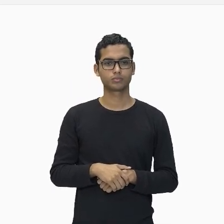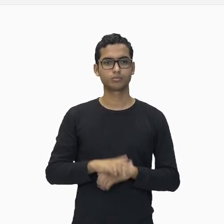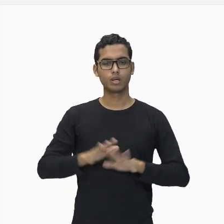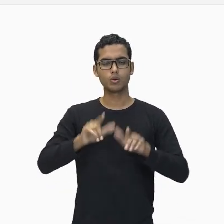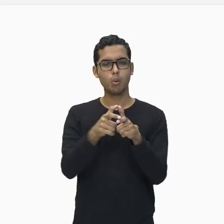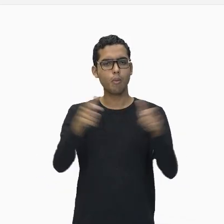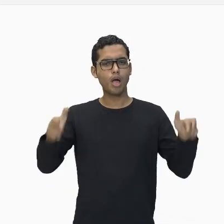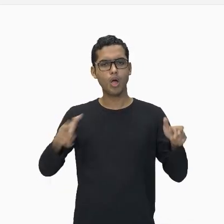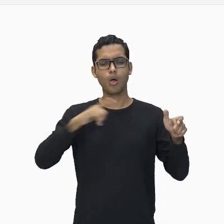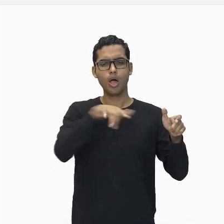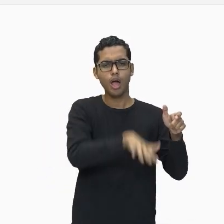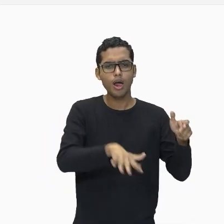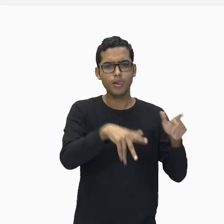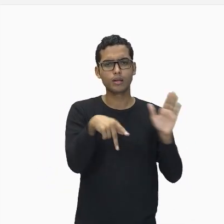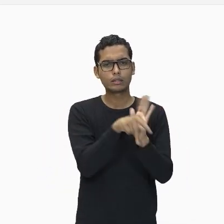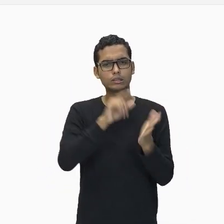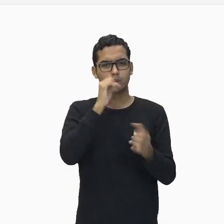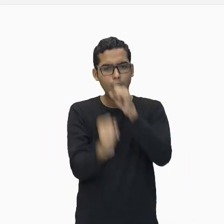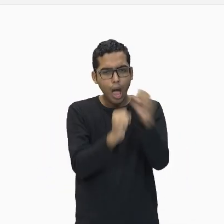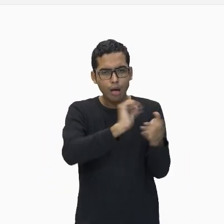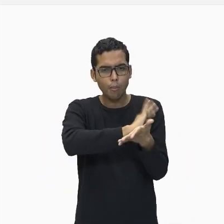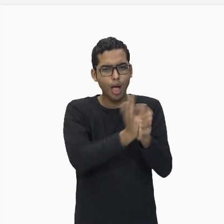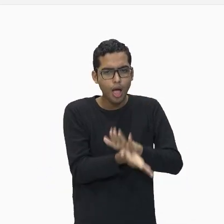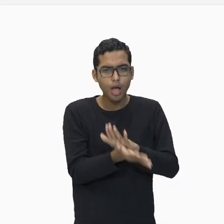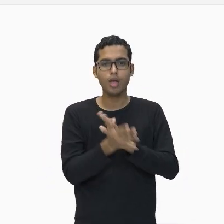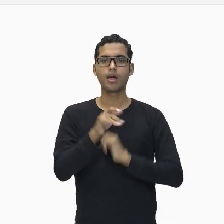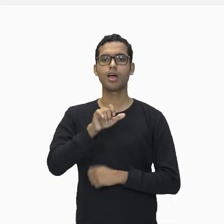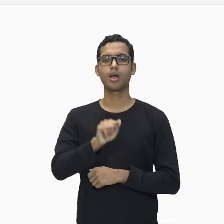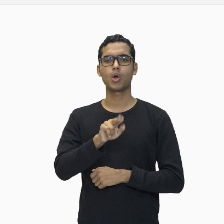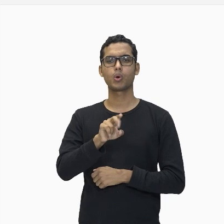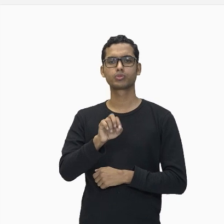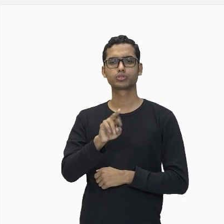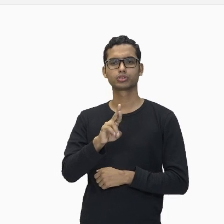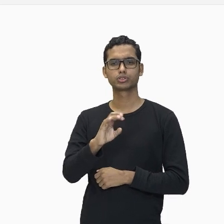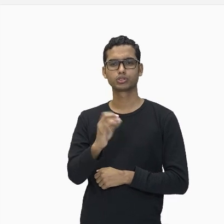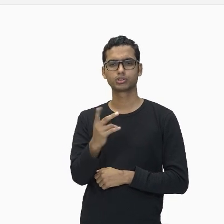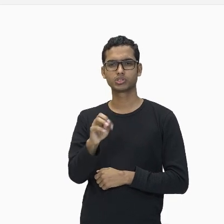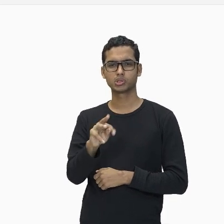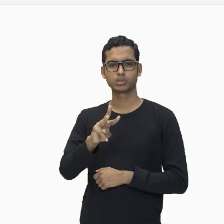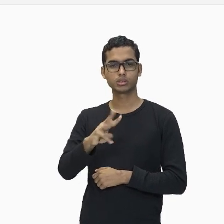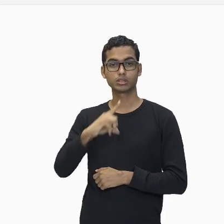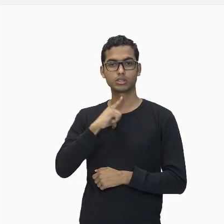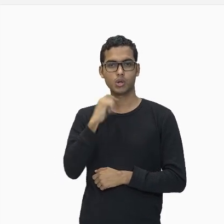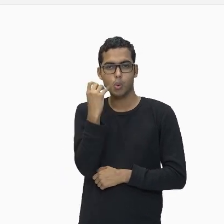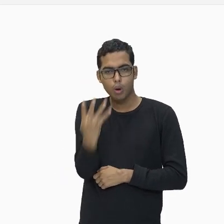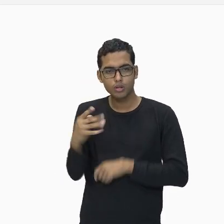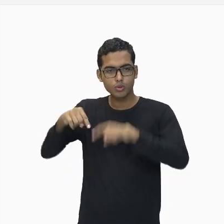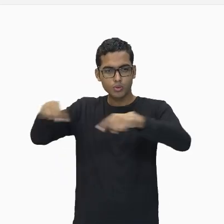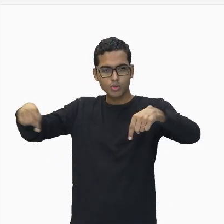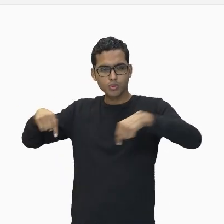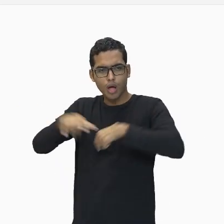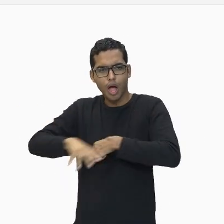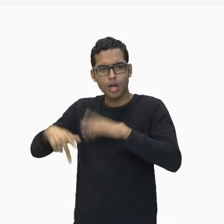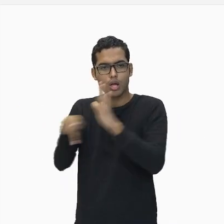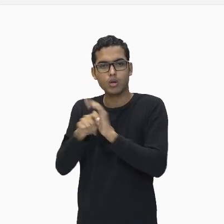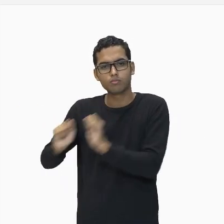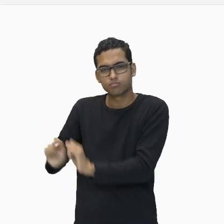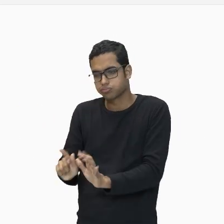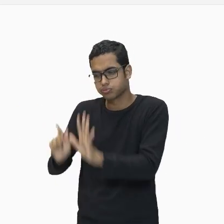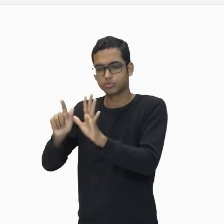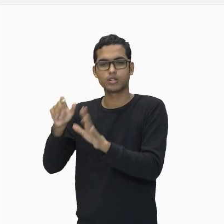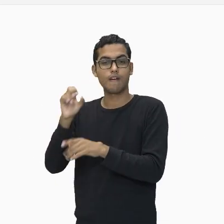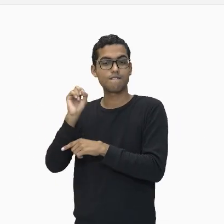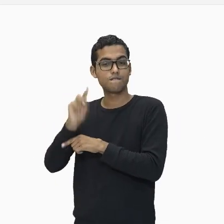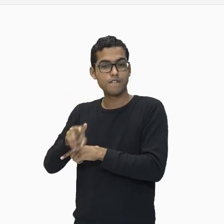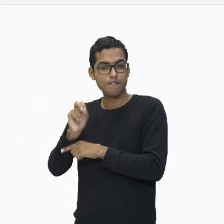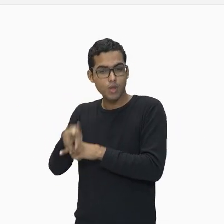Auschwitz-Birkenau, que começou em 1943, já possuía 4 câmaras de gás que operavam com o gás venenoso